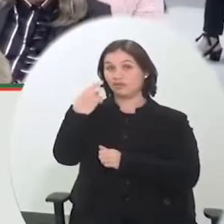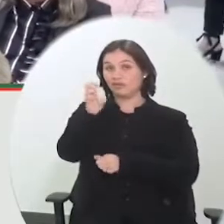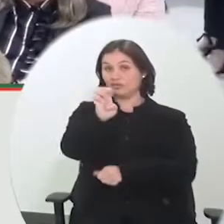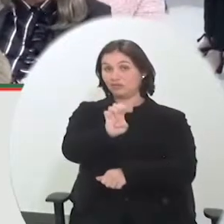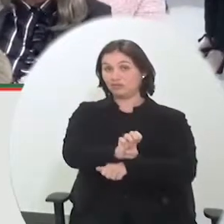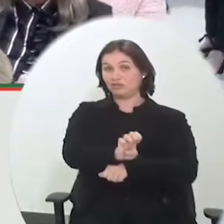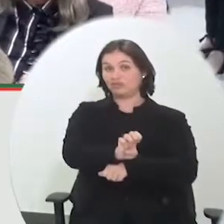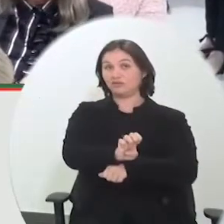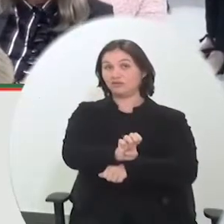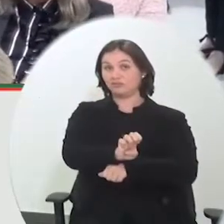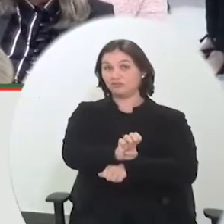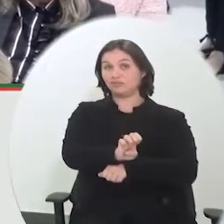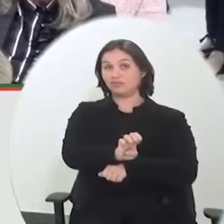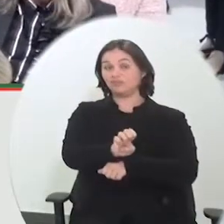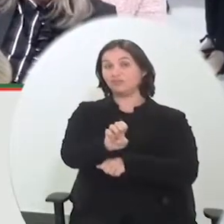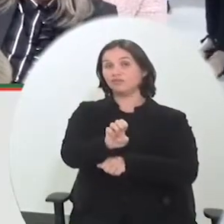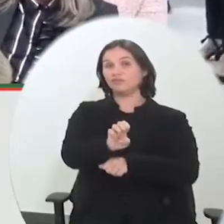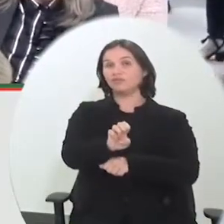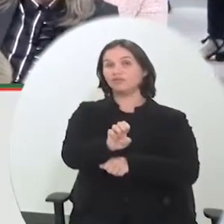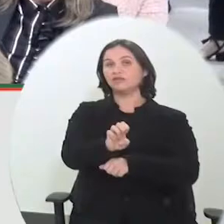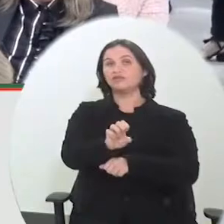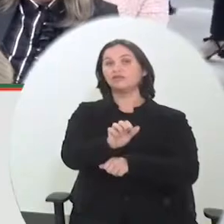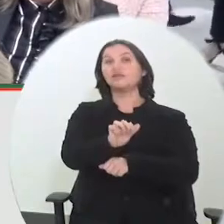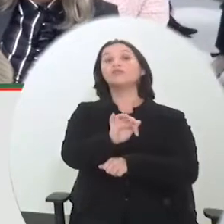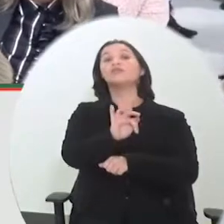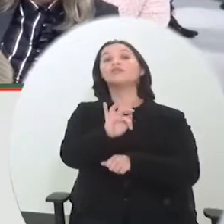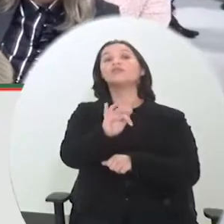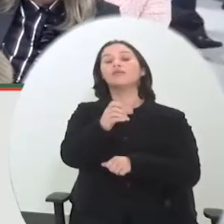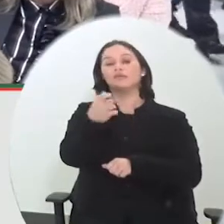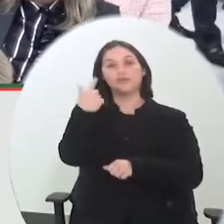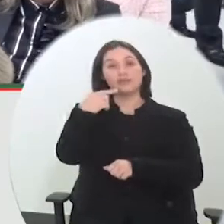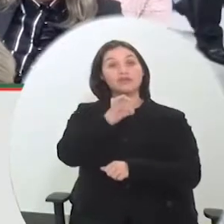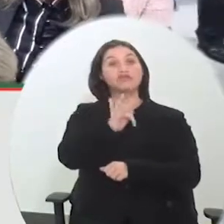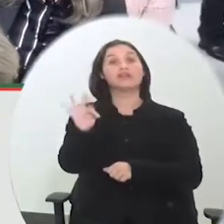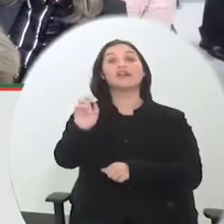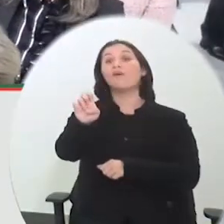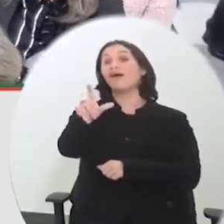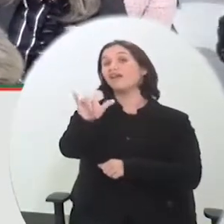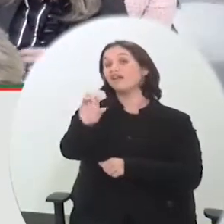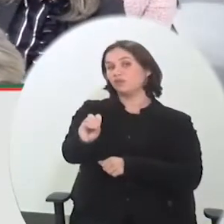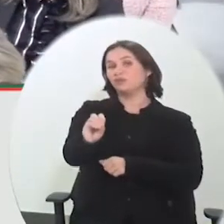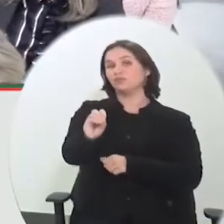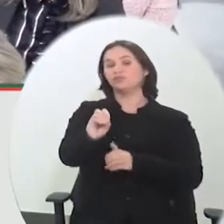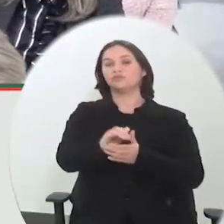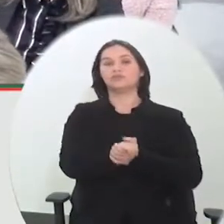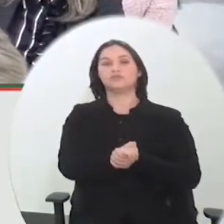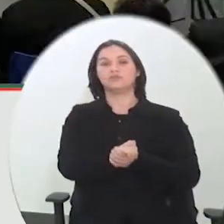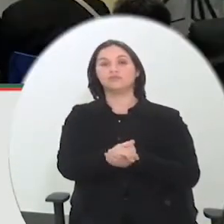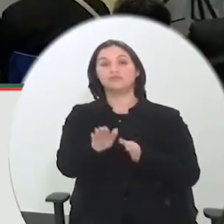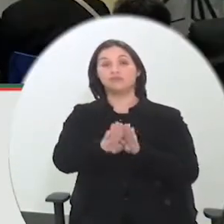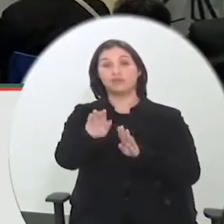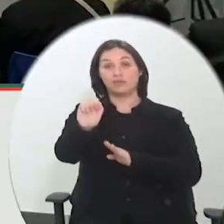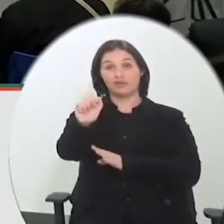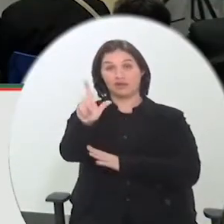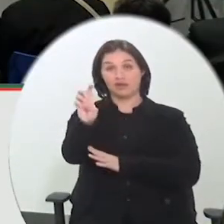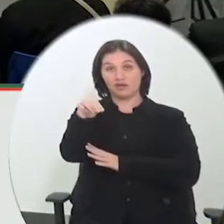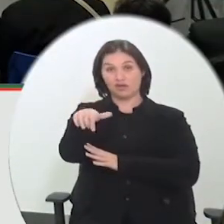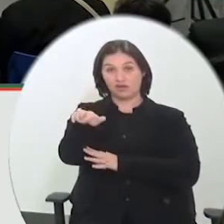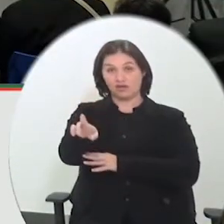Costa, deputado federal Hélio Costa. E o senhor e policial civil Almir Fernandes, coordenador da